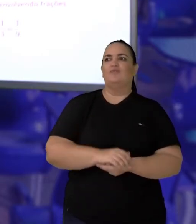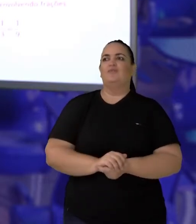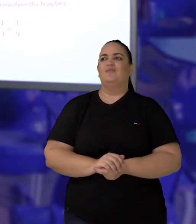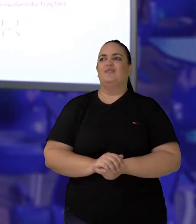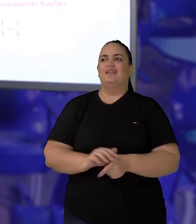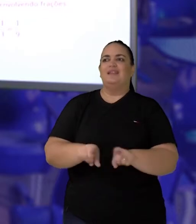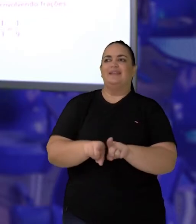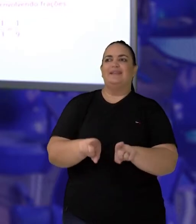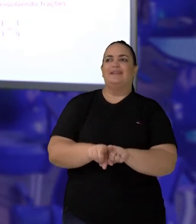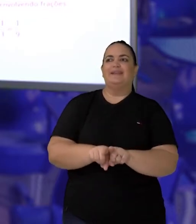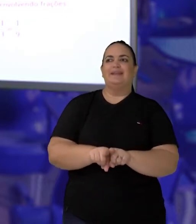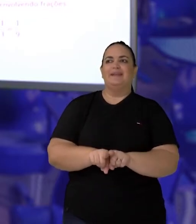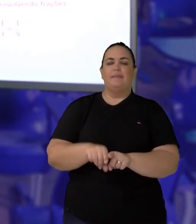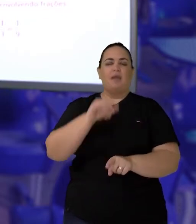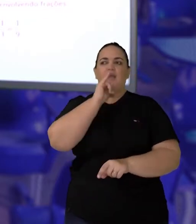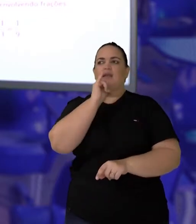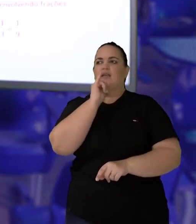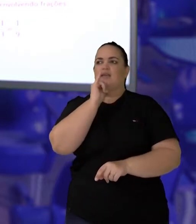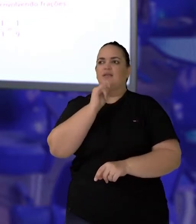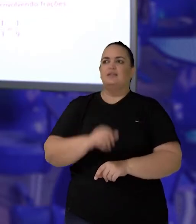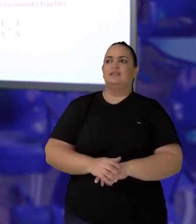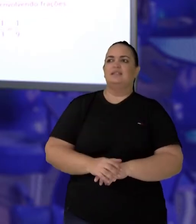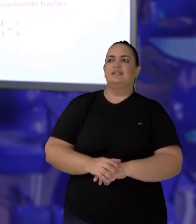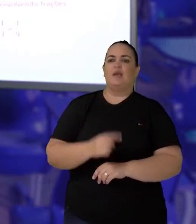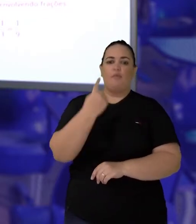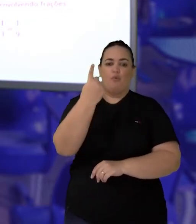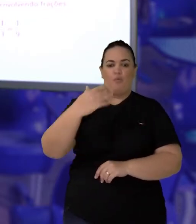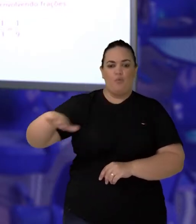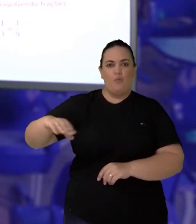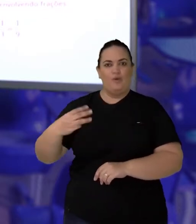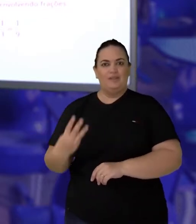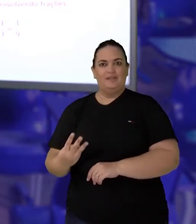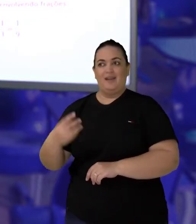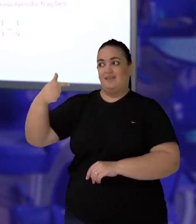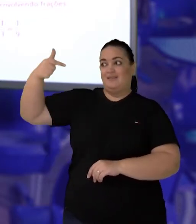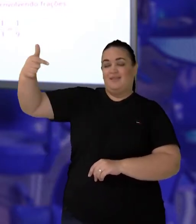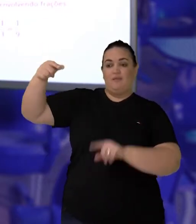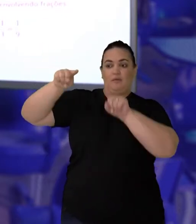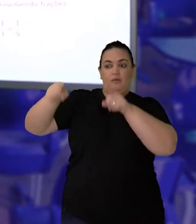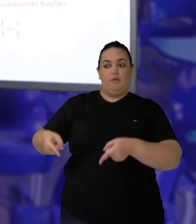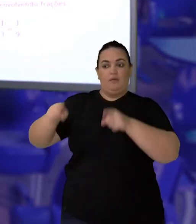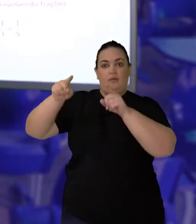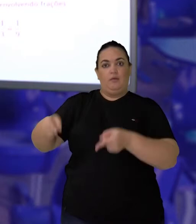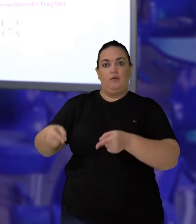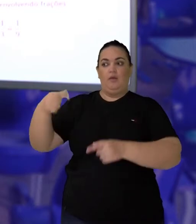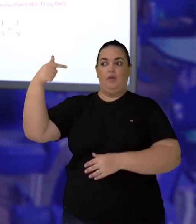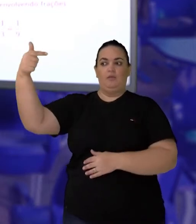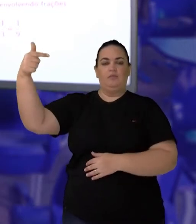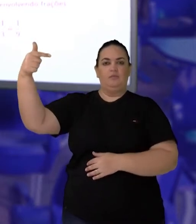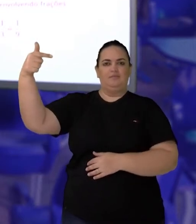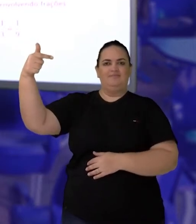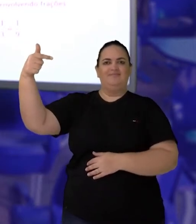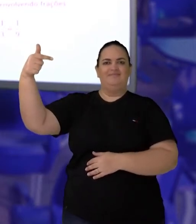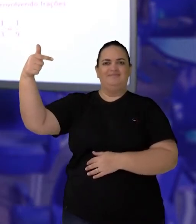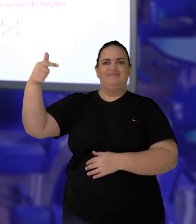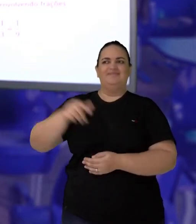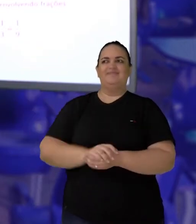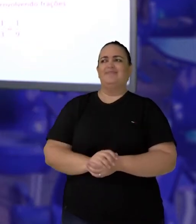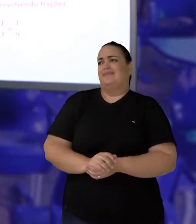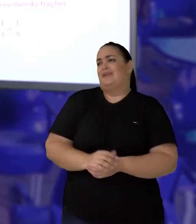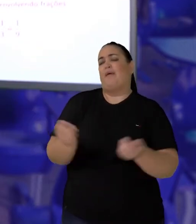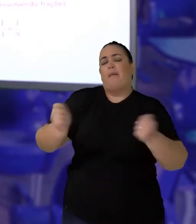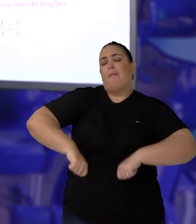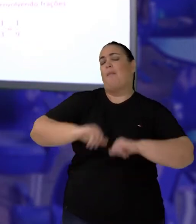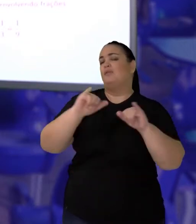isso como 3 ao quadrado e 1 também ao quadrado. E utilizando de uma propriedade de potências, eu